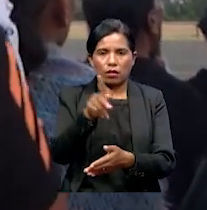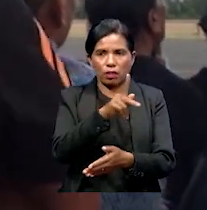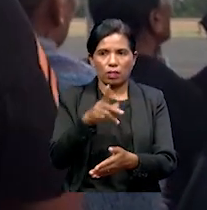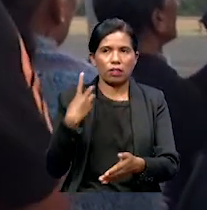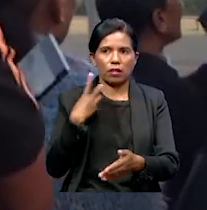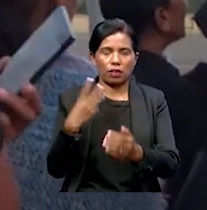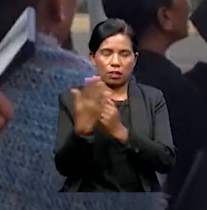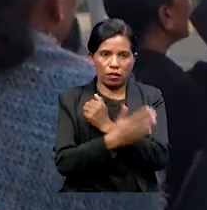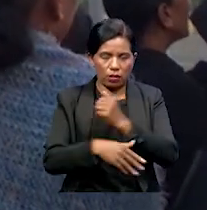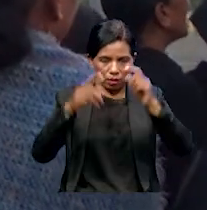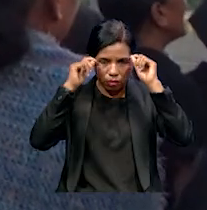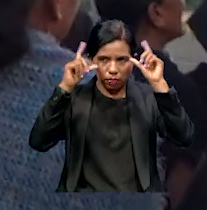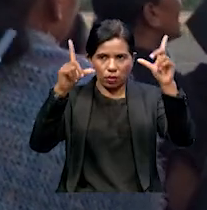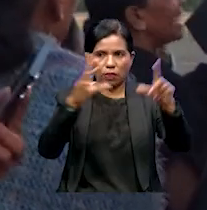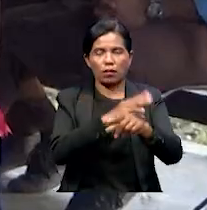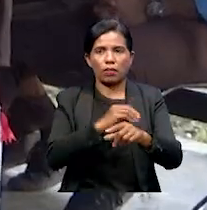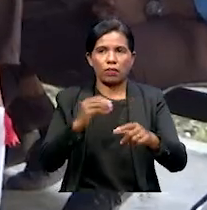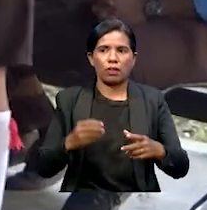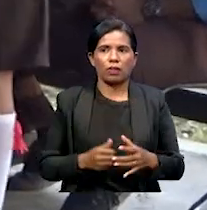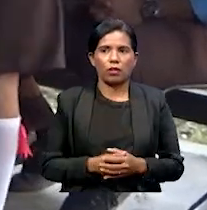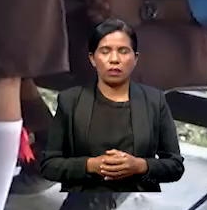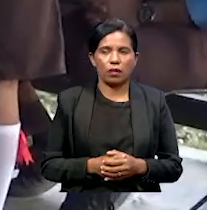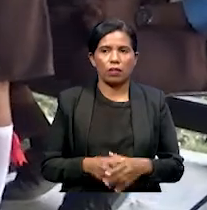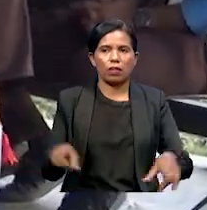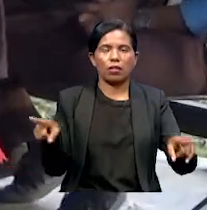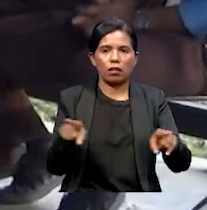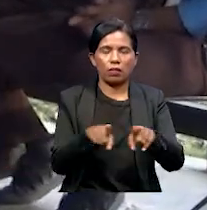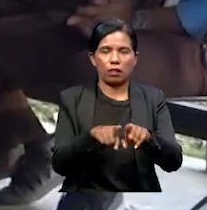itene rai Timor Leste no ida ne anesa